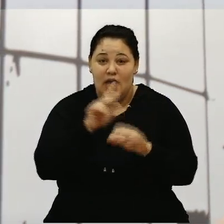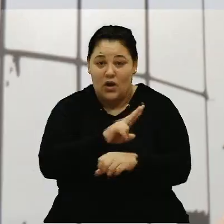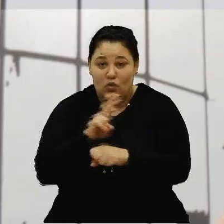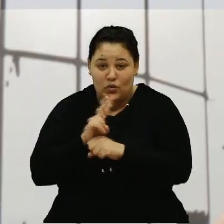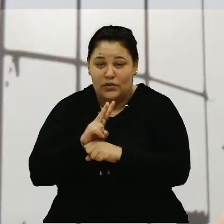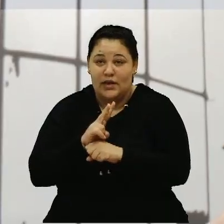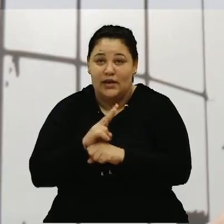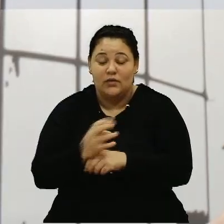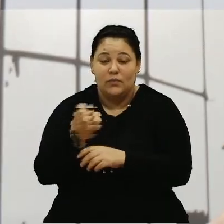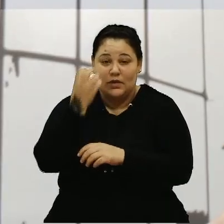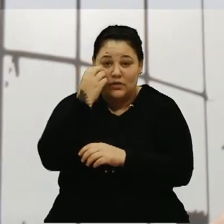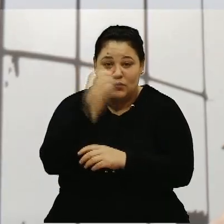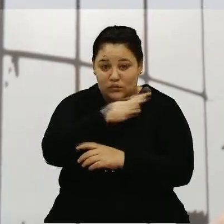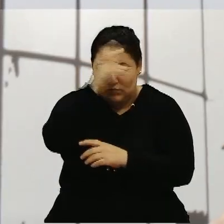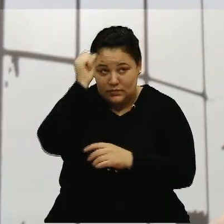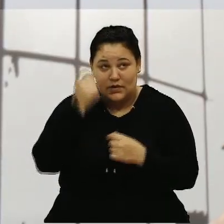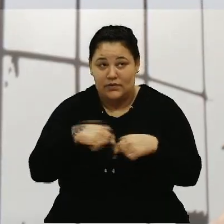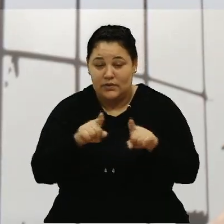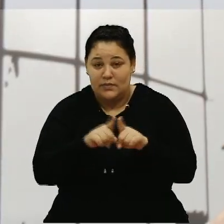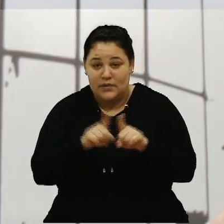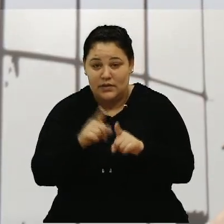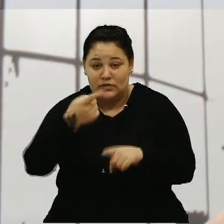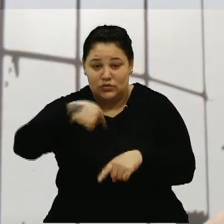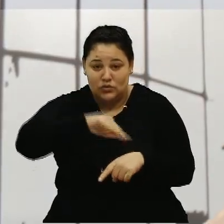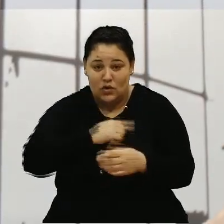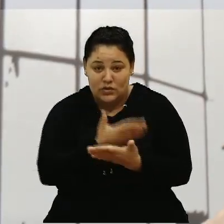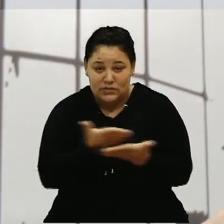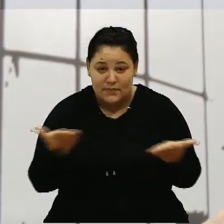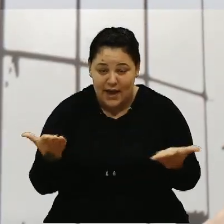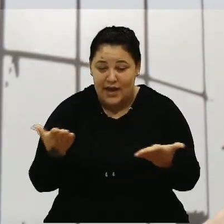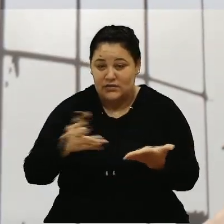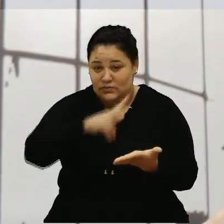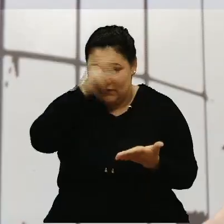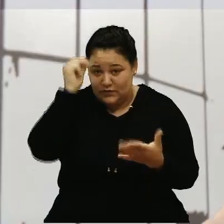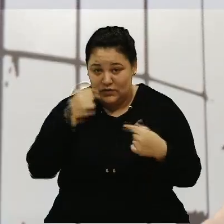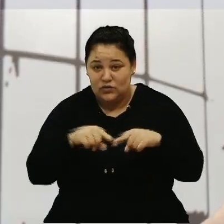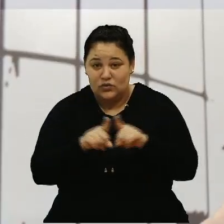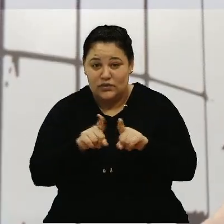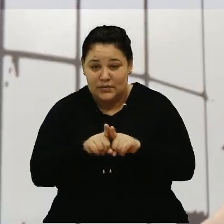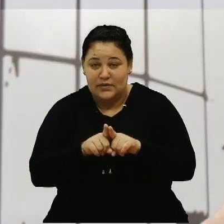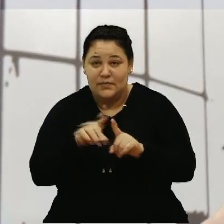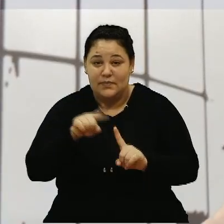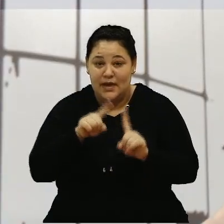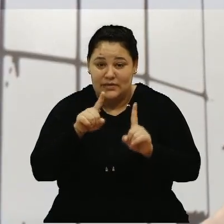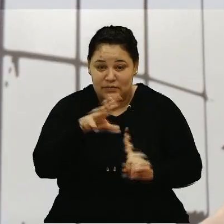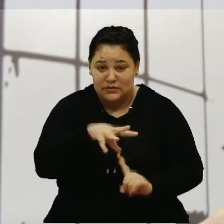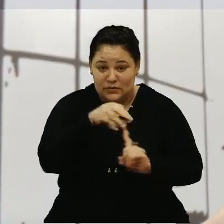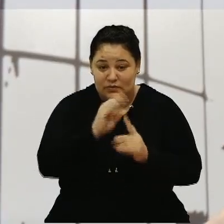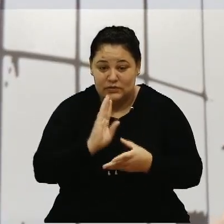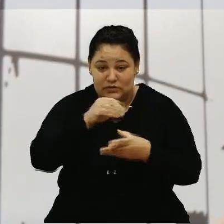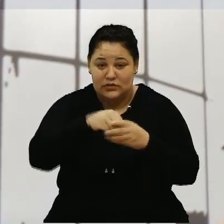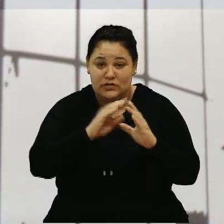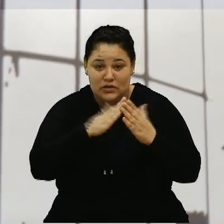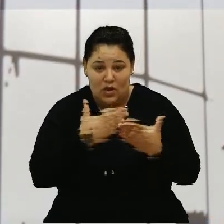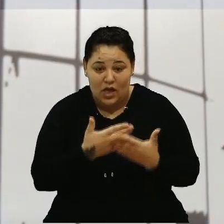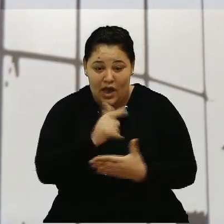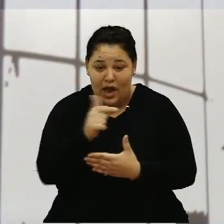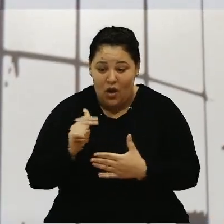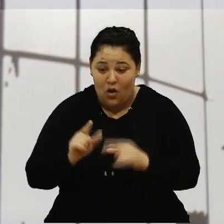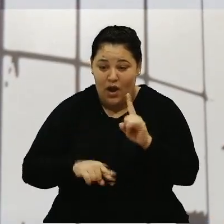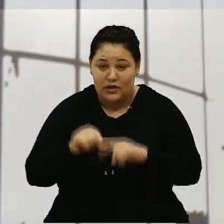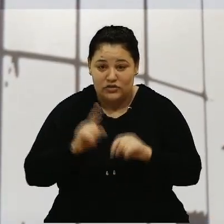do patrimônio municipal, dos nossos espaços, né, da prefeitura, mas principalmente das escolas. As outras tarefas